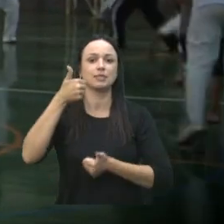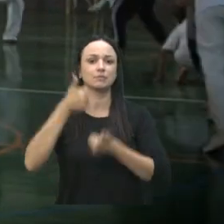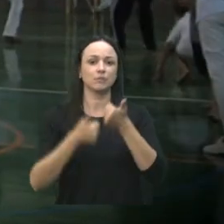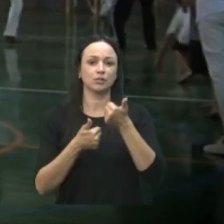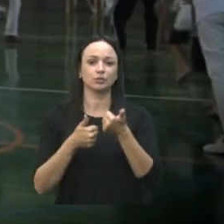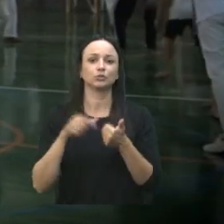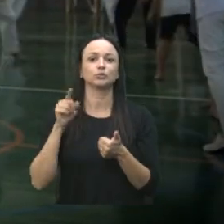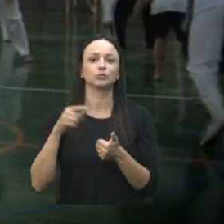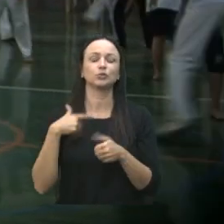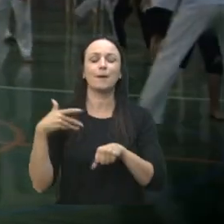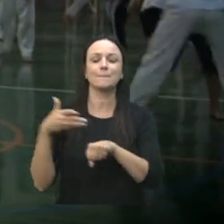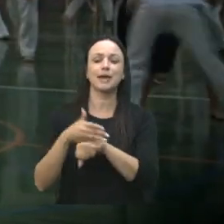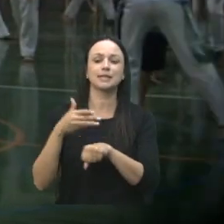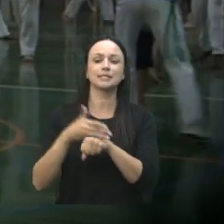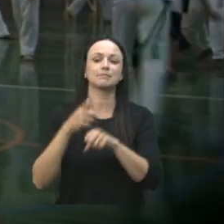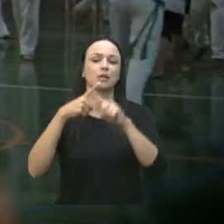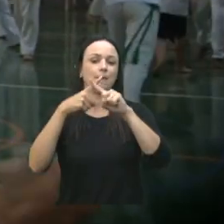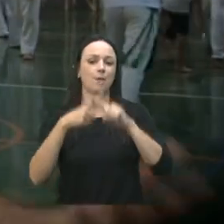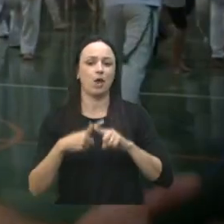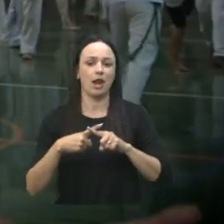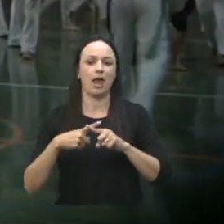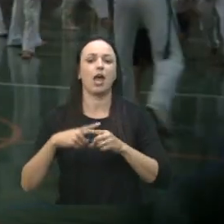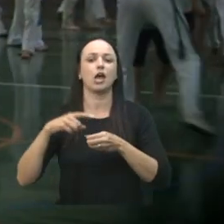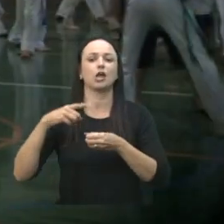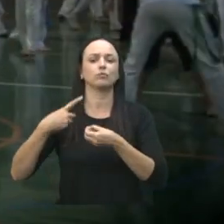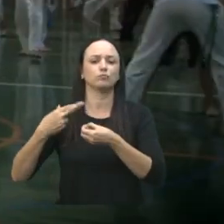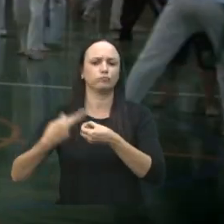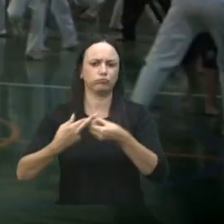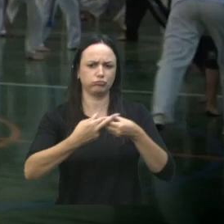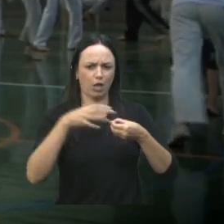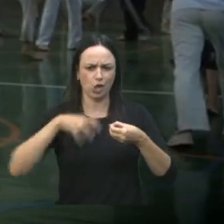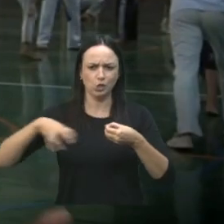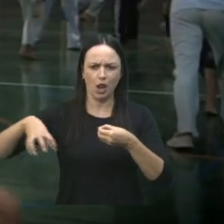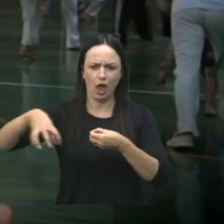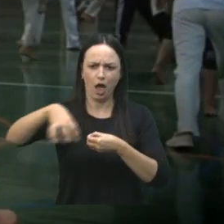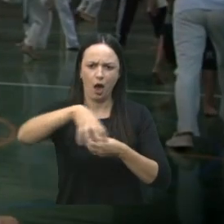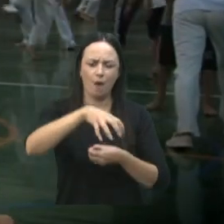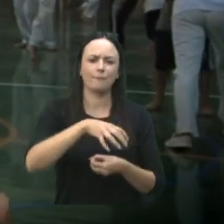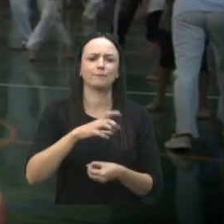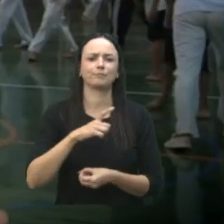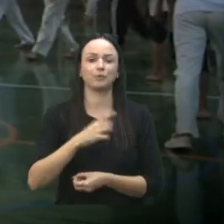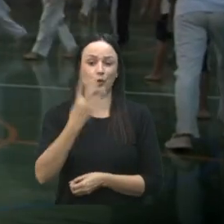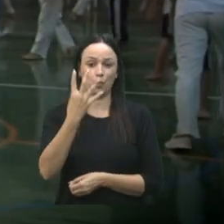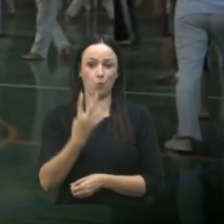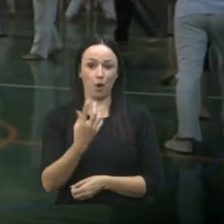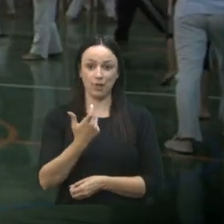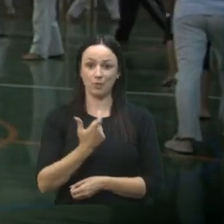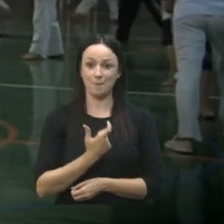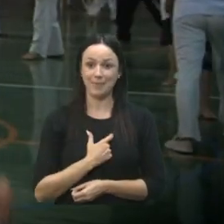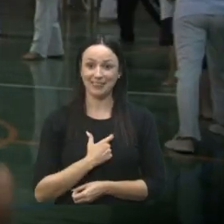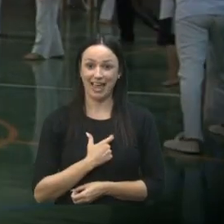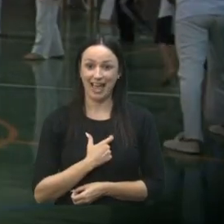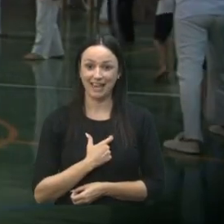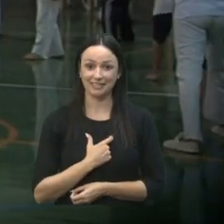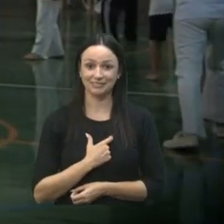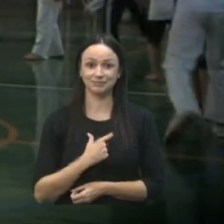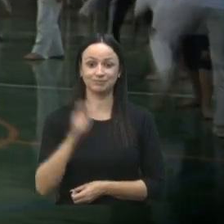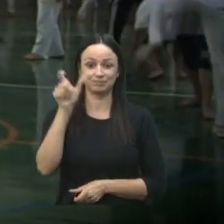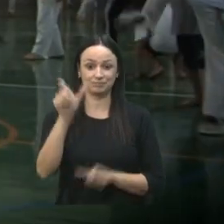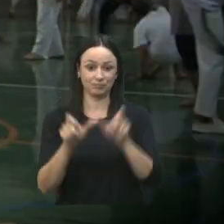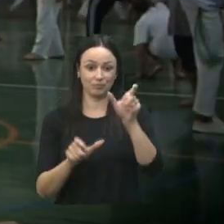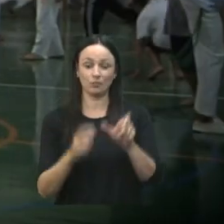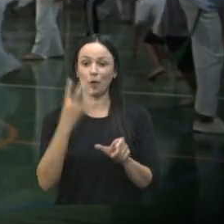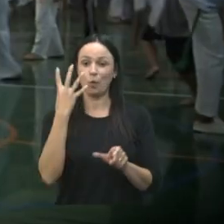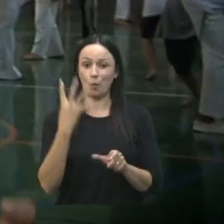gente participa dos jogos regionais também, onde pegamos 4 medalhas, a gente foi com os atletas, 4 atletas,